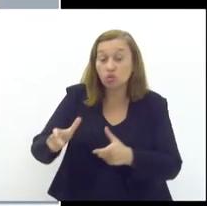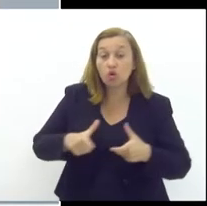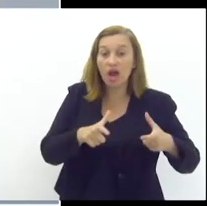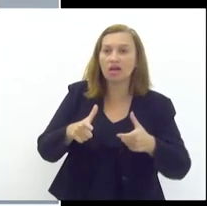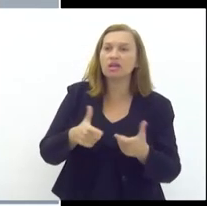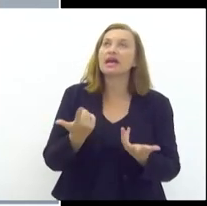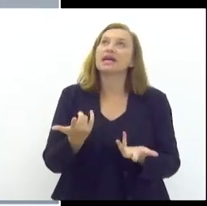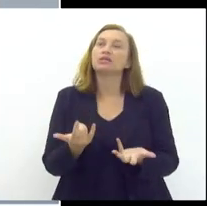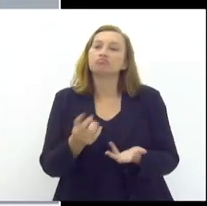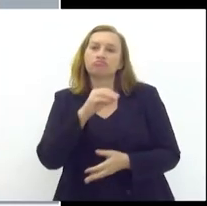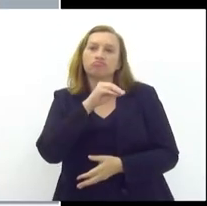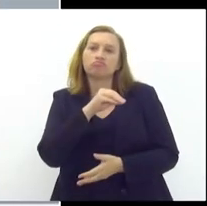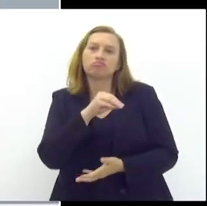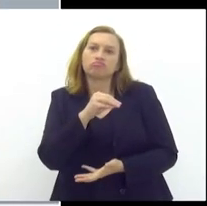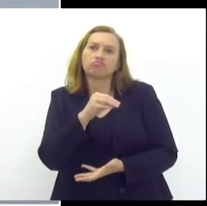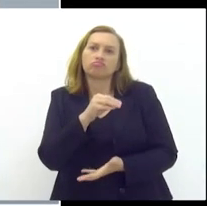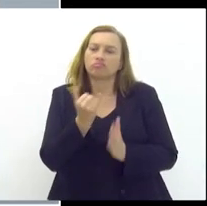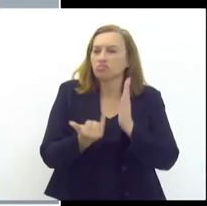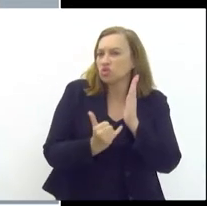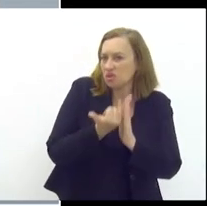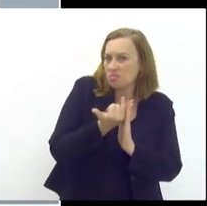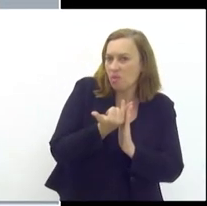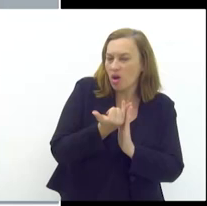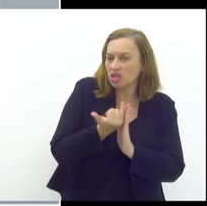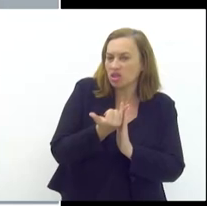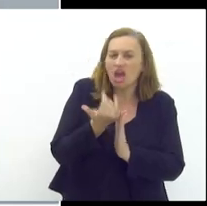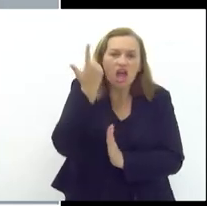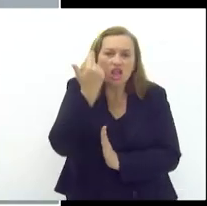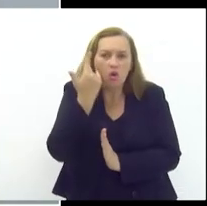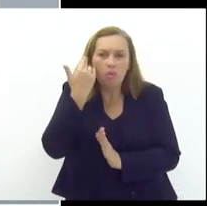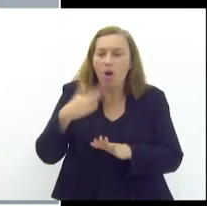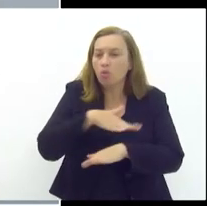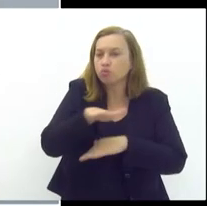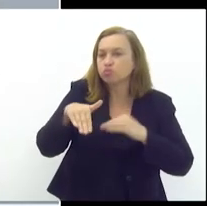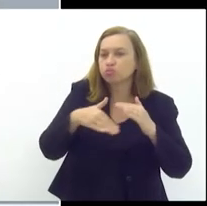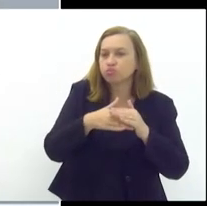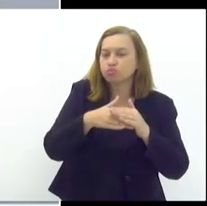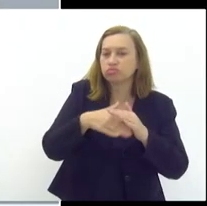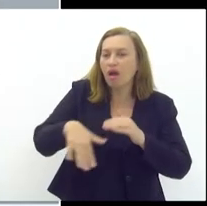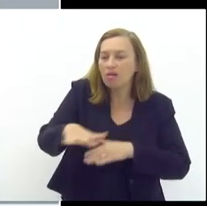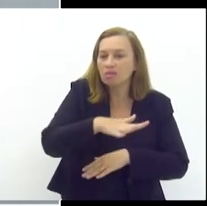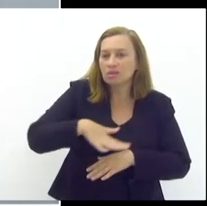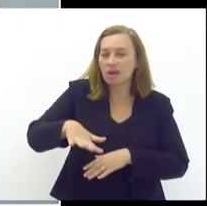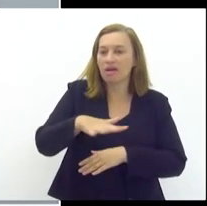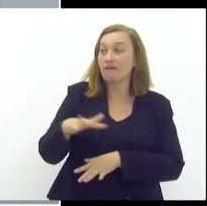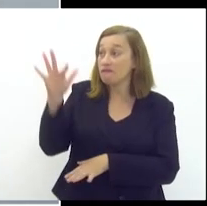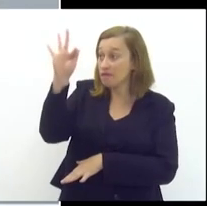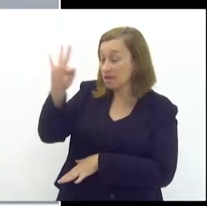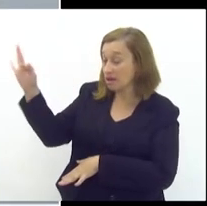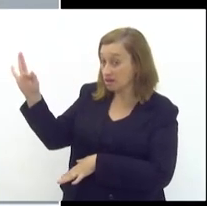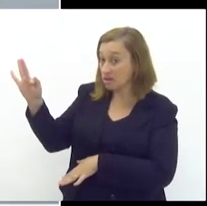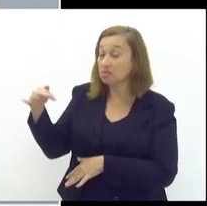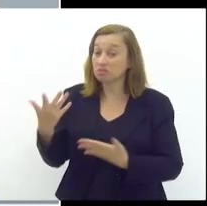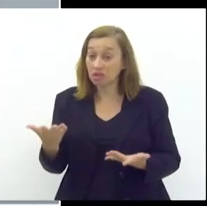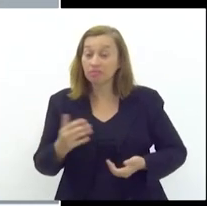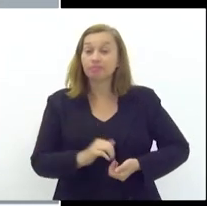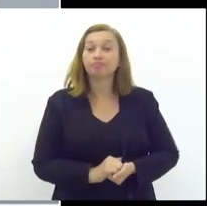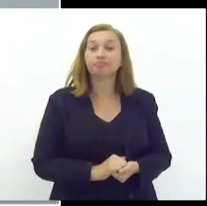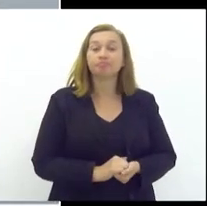depois de renda é comum a todas as unidades federativas isso é um prefeito constitucional